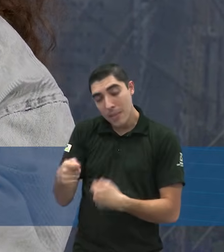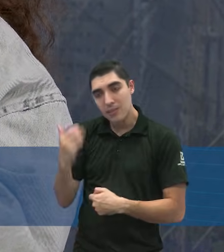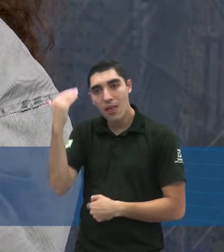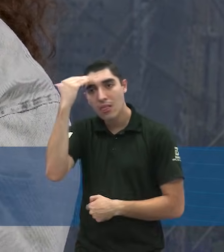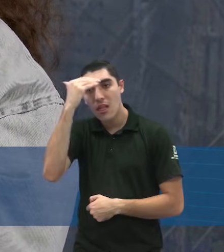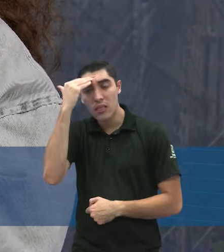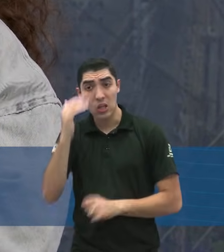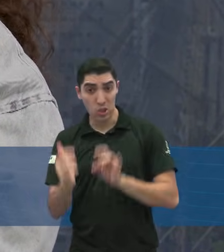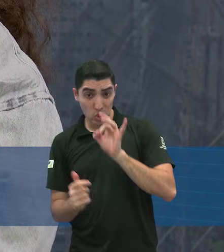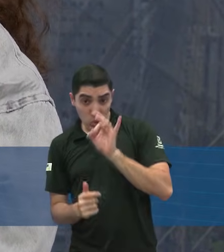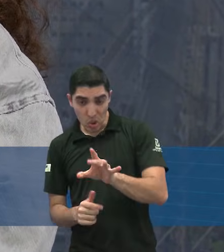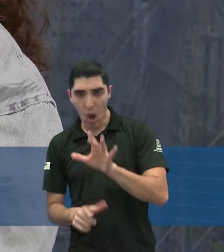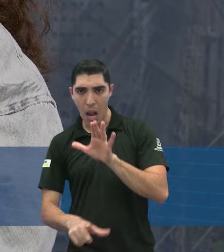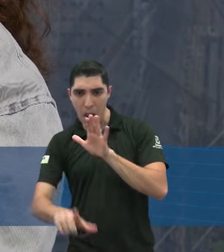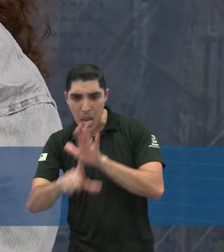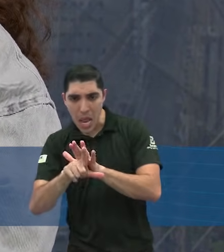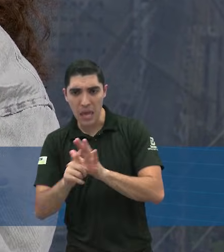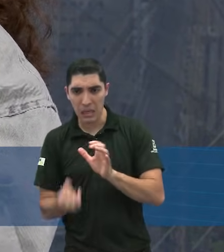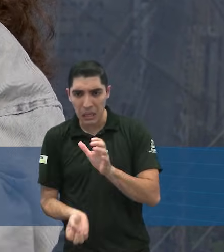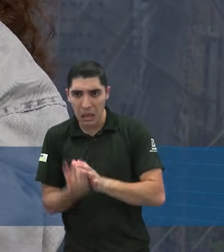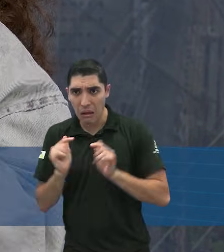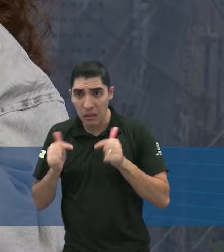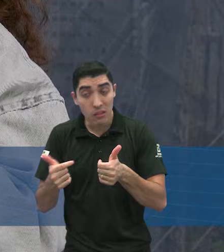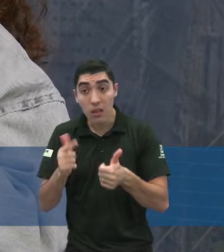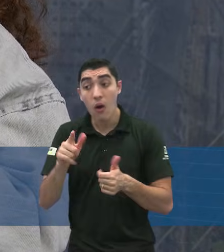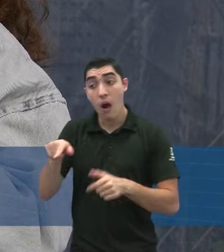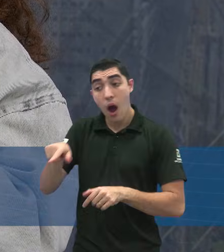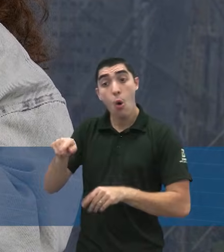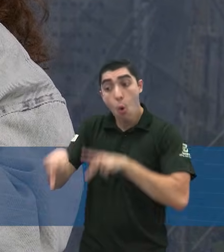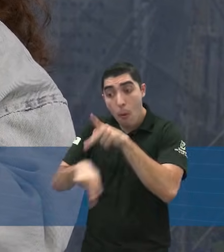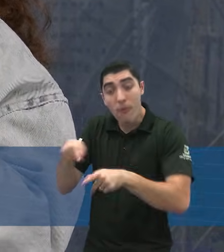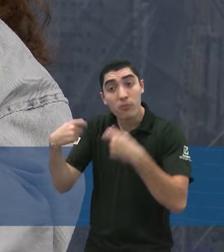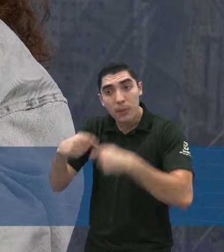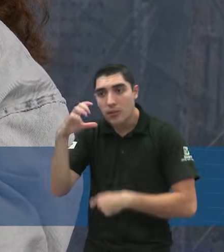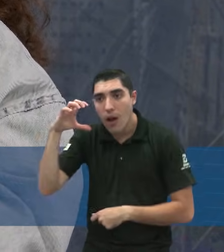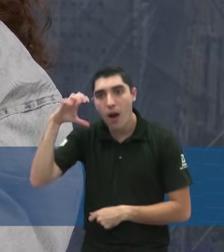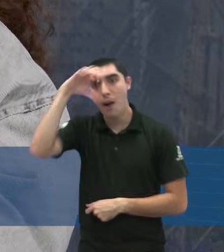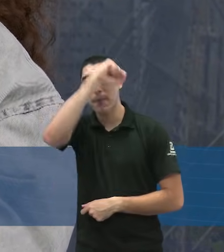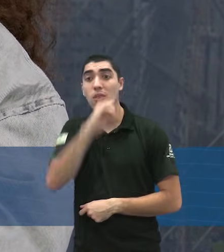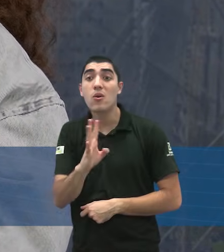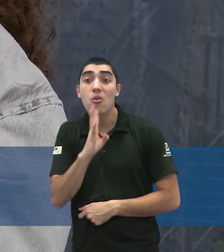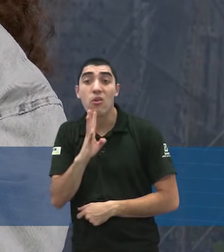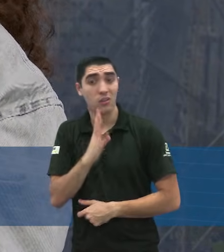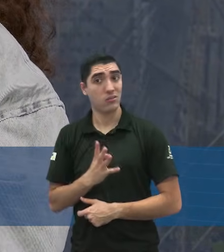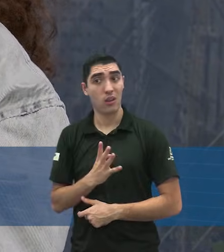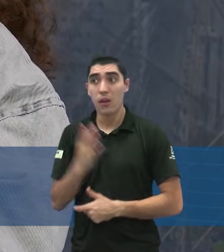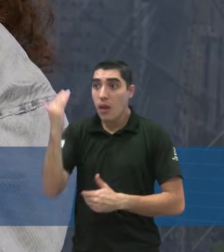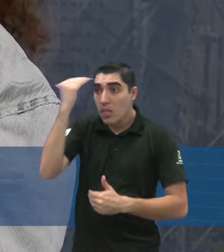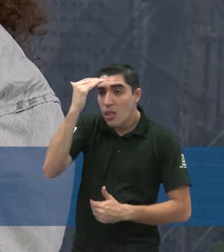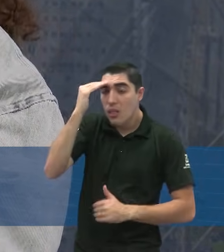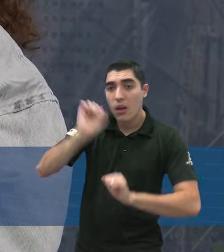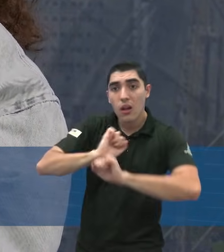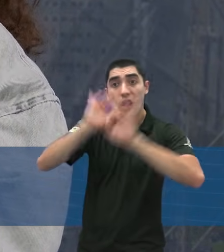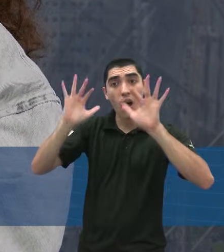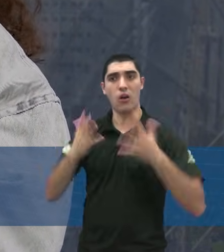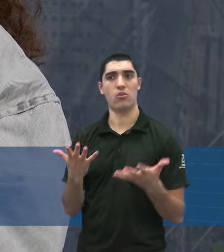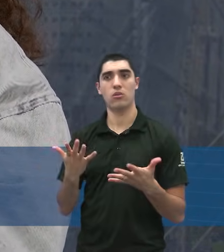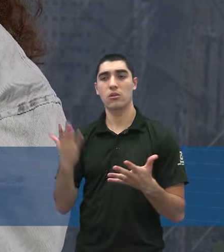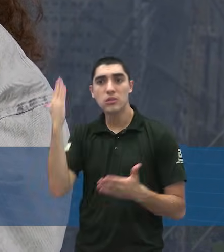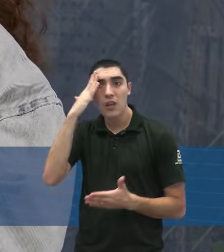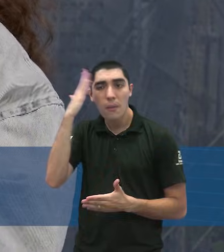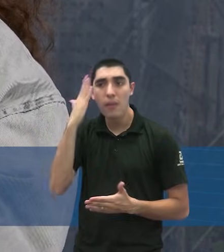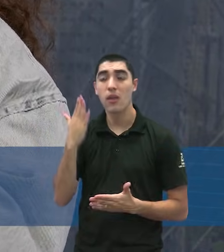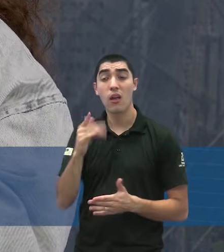não existe só política pública para se fazer. Se a população não se educar, no fim a pessoa vai se formar e vai continuar passando pela